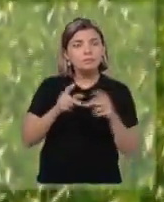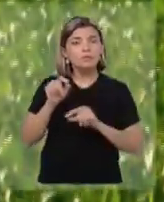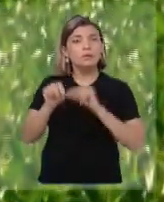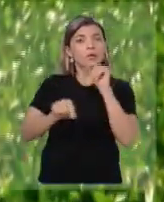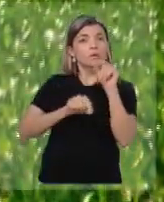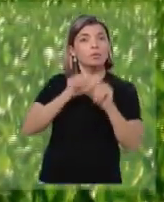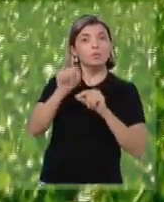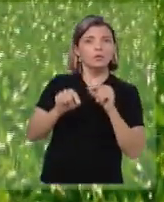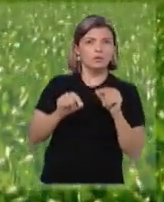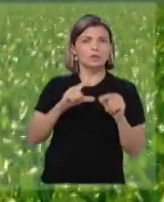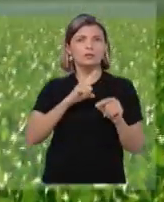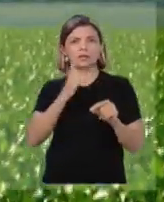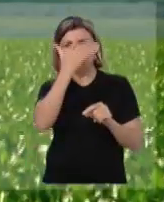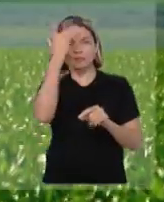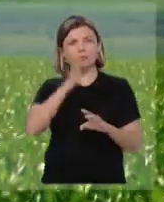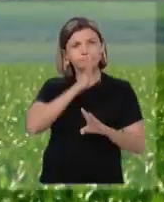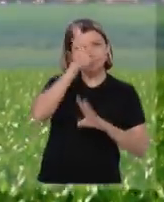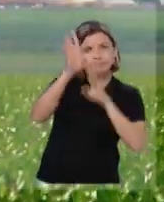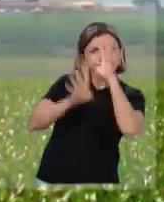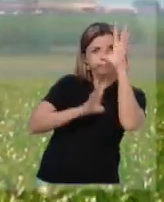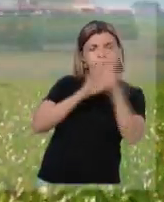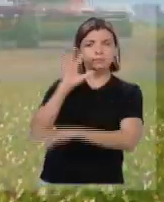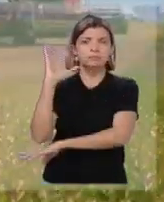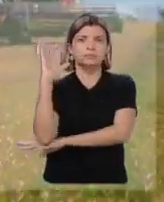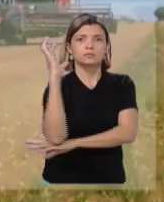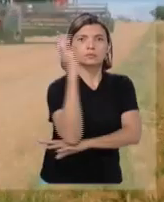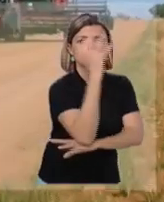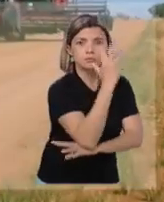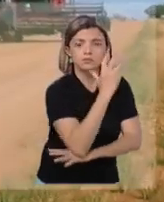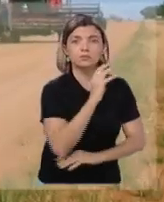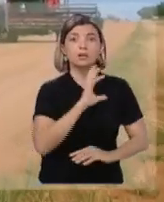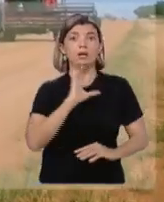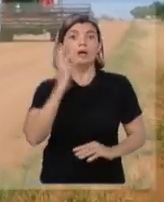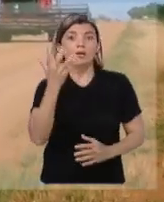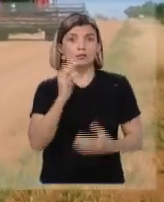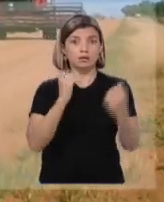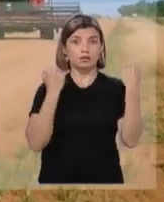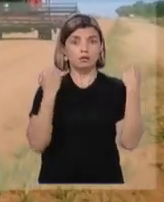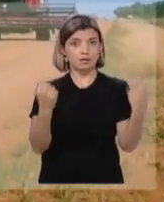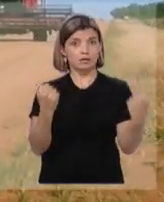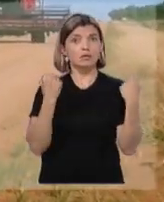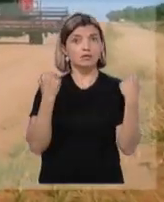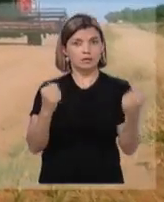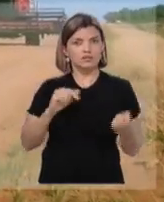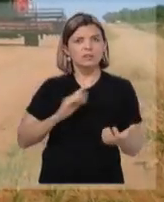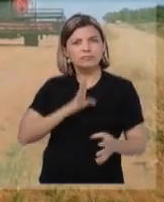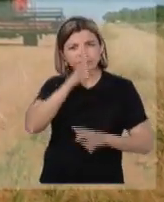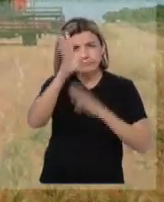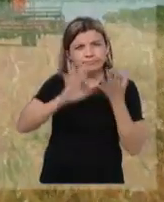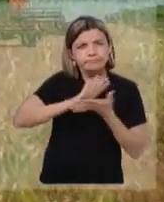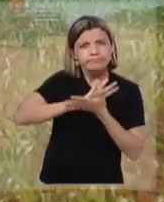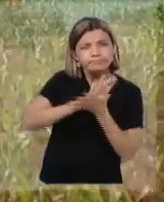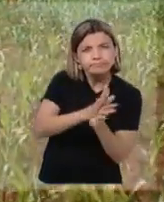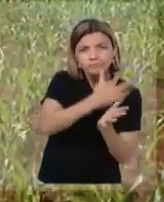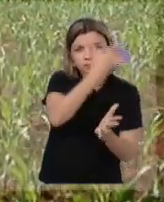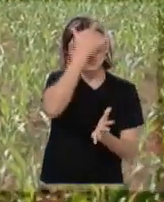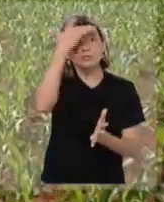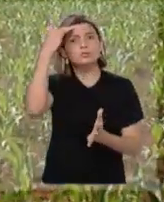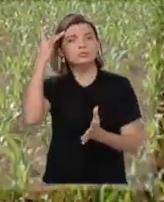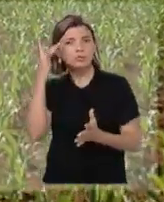Podemos ver assim que interferências no ecossistema e, consequentemente, no seu fluxo de energia, quando feitas de